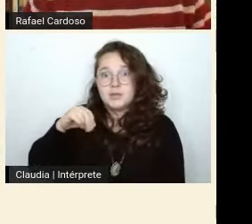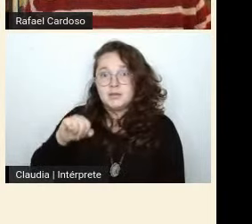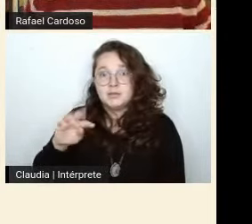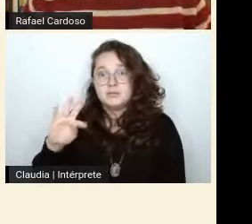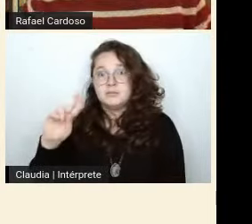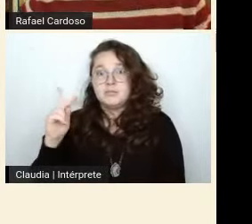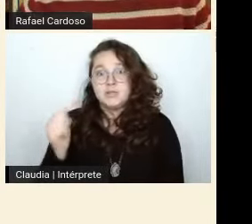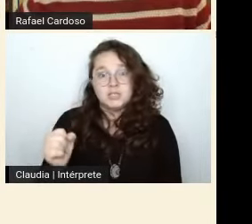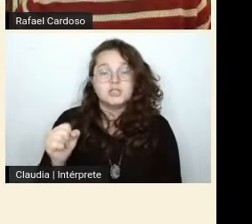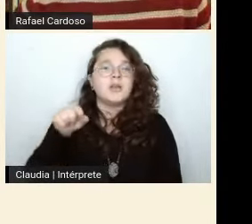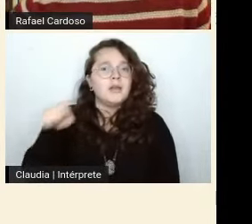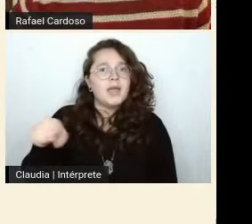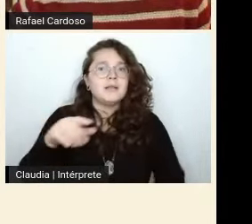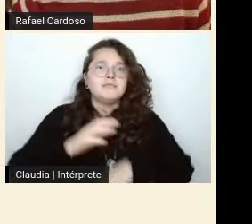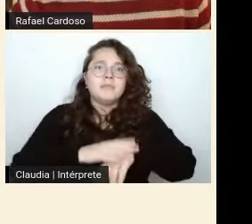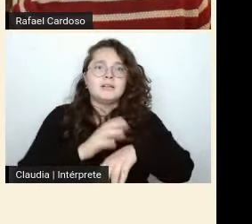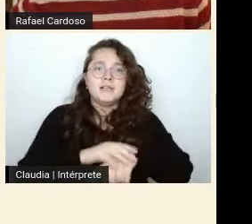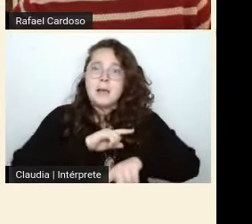potencial explosivo.